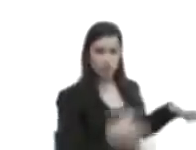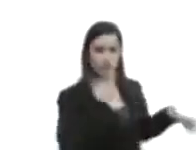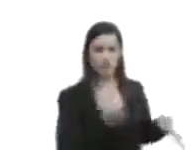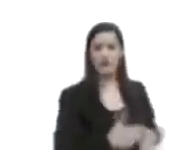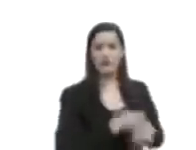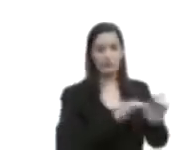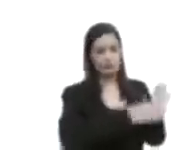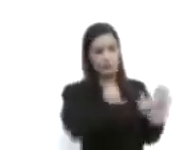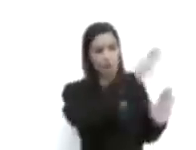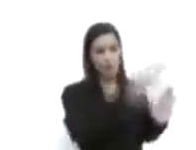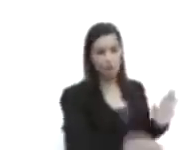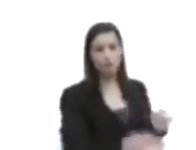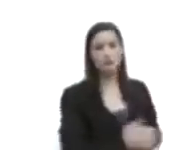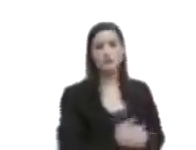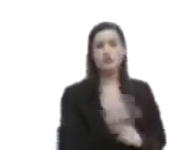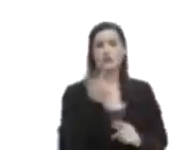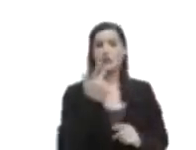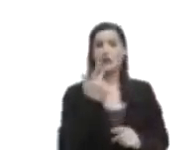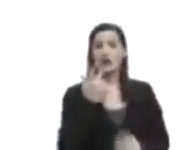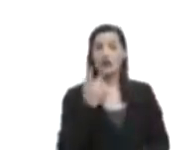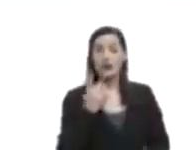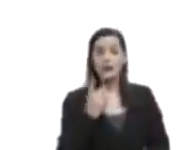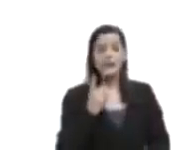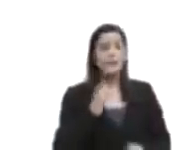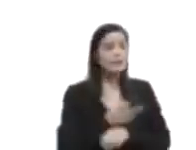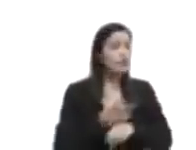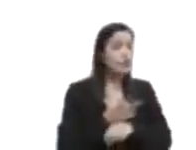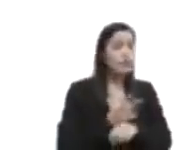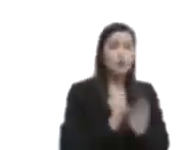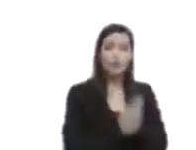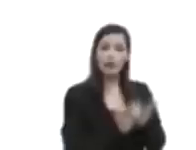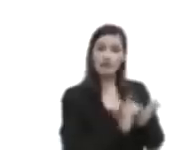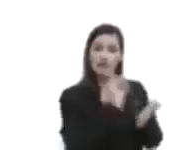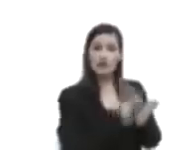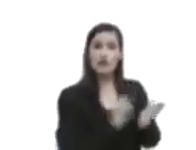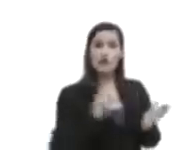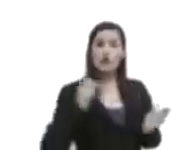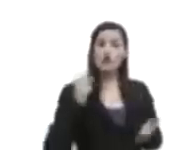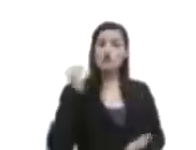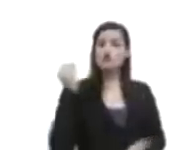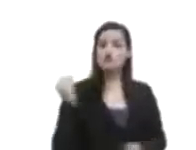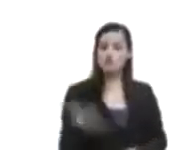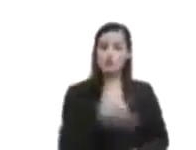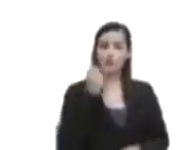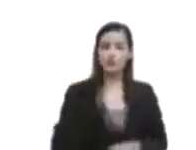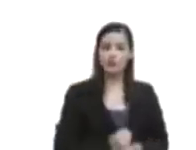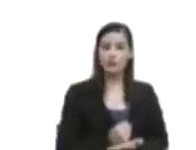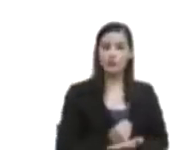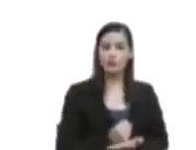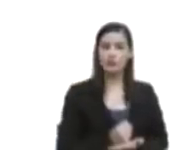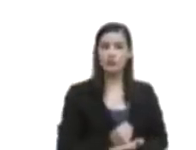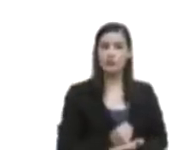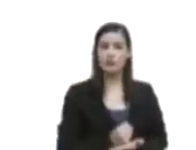em todo o Novo Testamento alguma passagem de Jesus rindo.